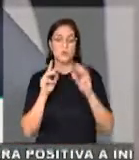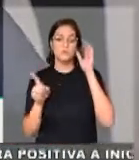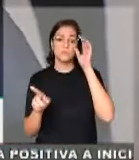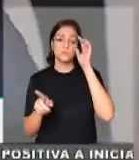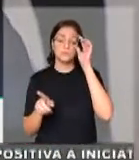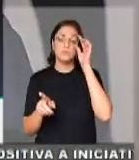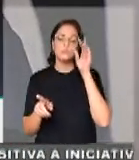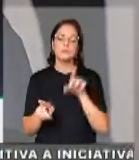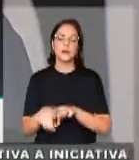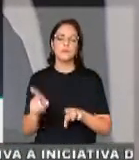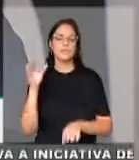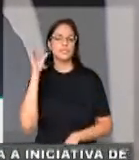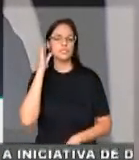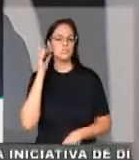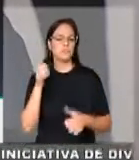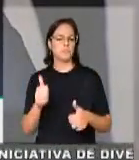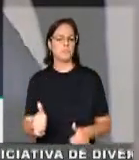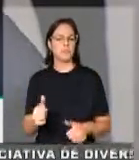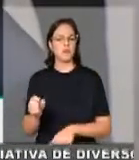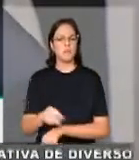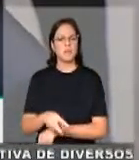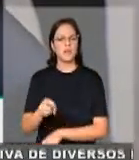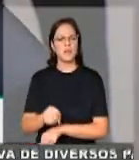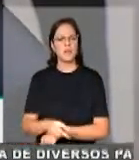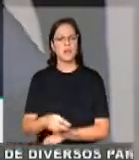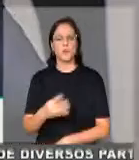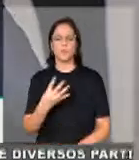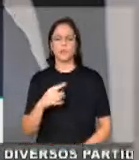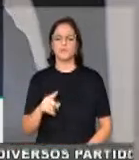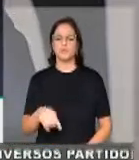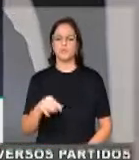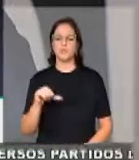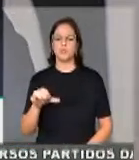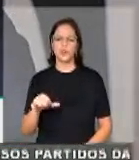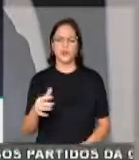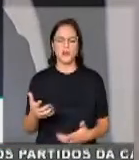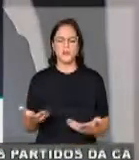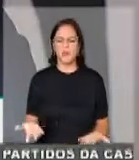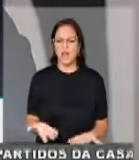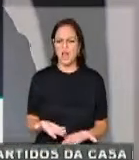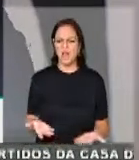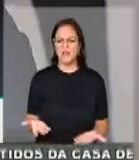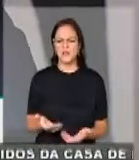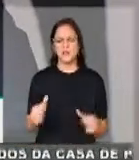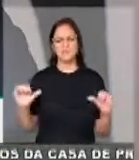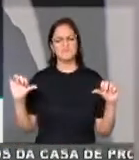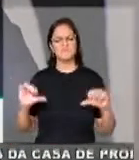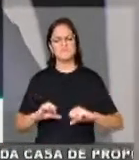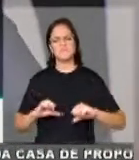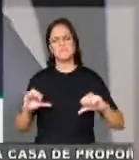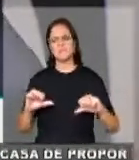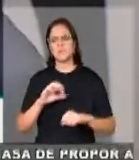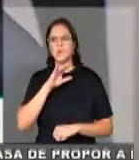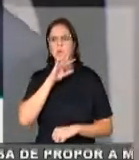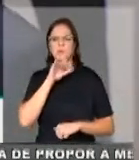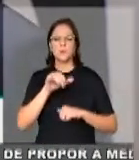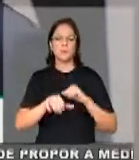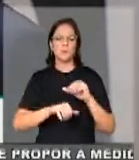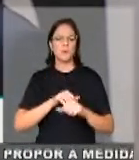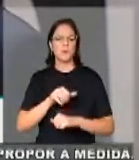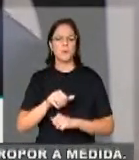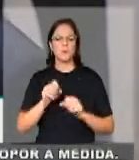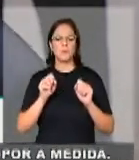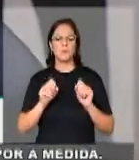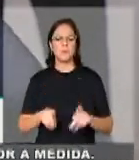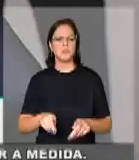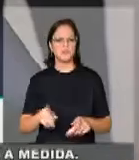presidente Dilma, uma situação de pleno emprego no Brasil com taxa de 4,9. Não é com esse governo de uma nota só, só tem reforma de previdência como